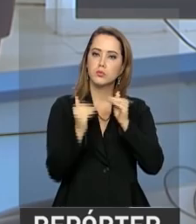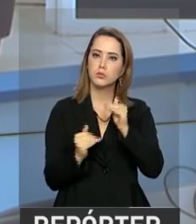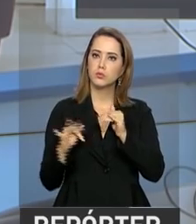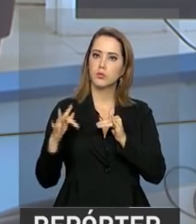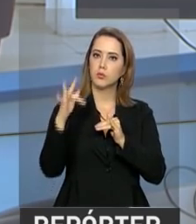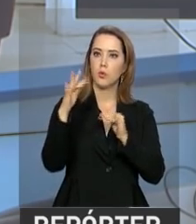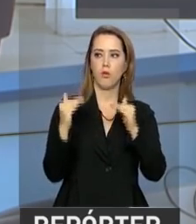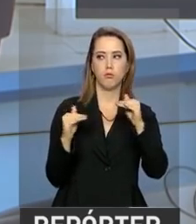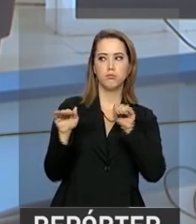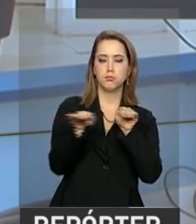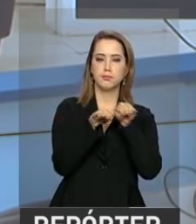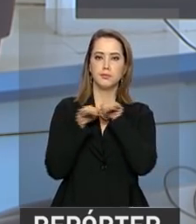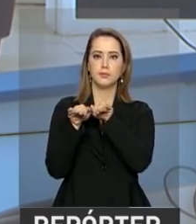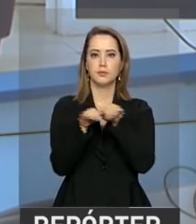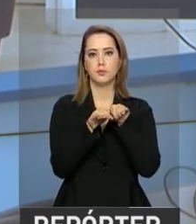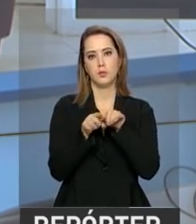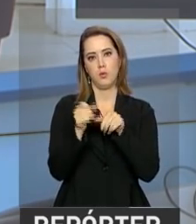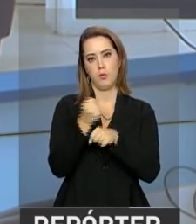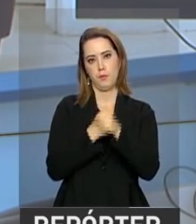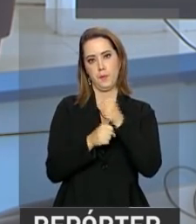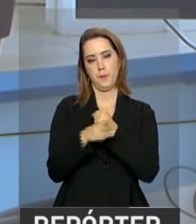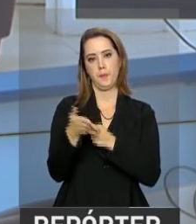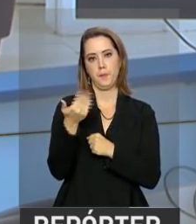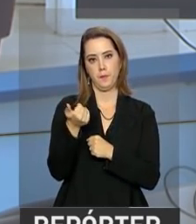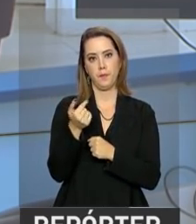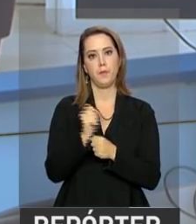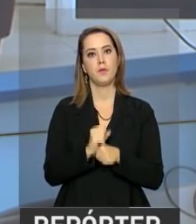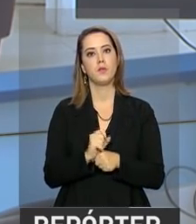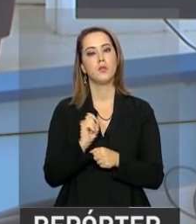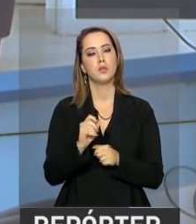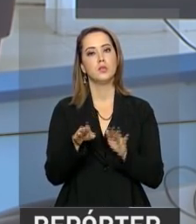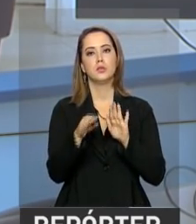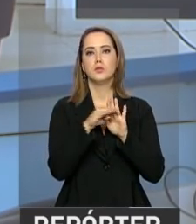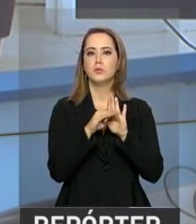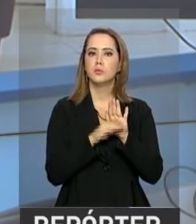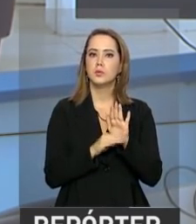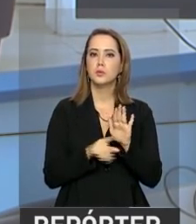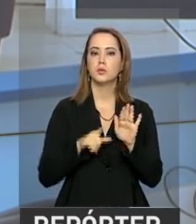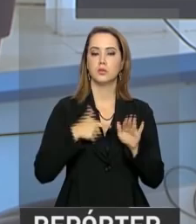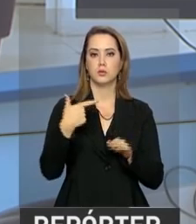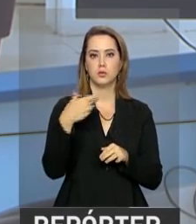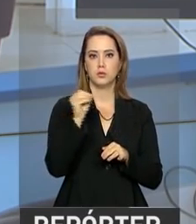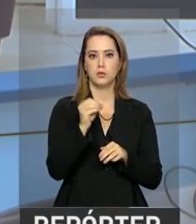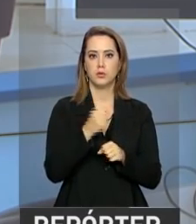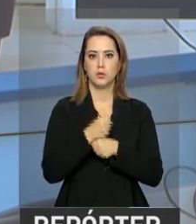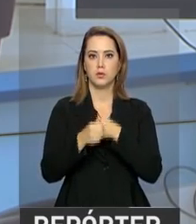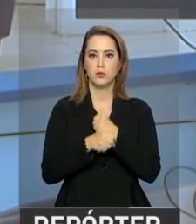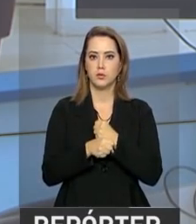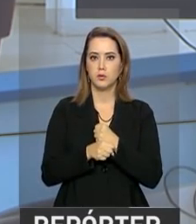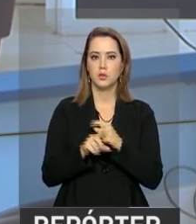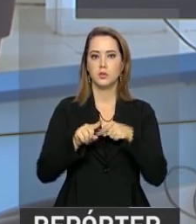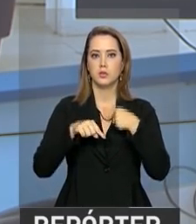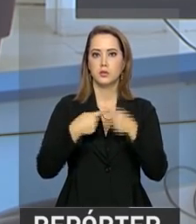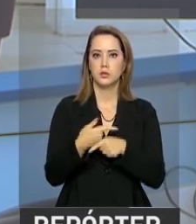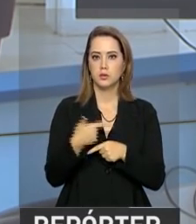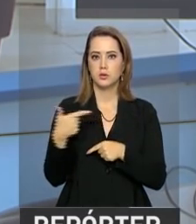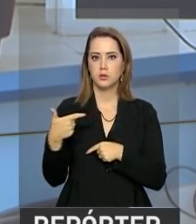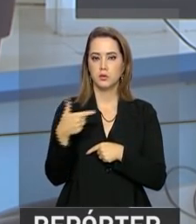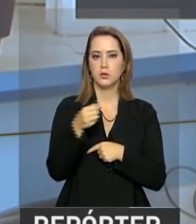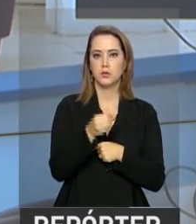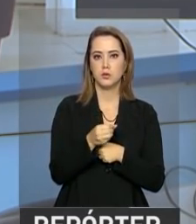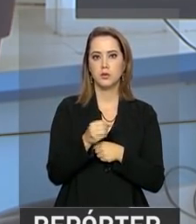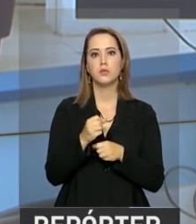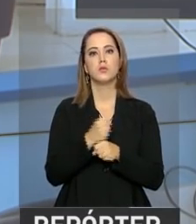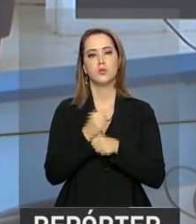oficial, o IPCA, do ano anterior. A proposta tem prazo previsto de 20 anos, mas a partir do 10º ano as regras